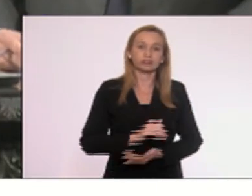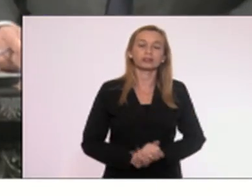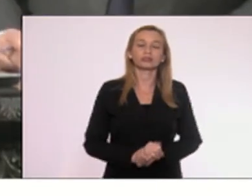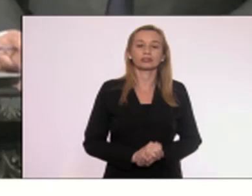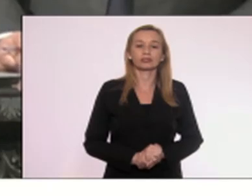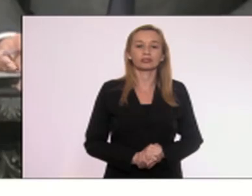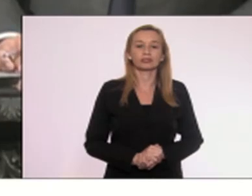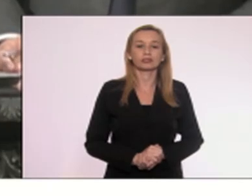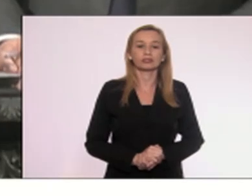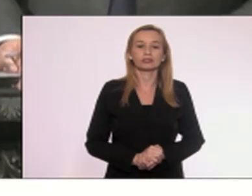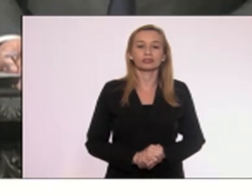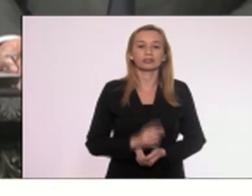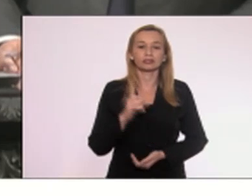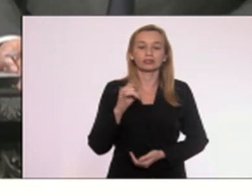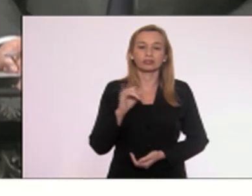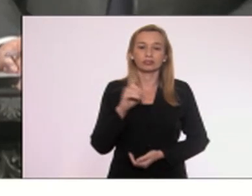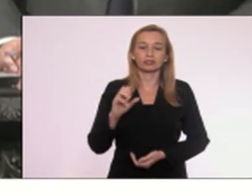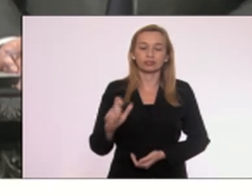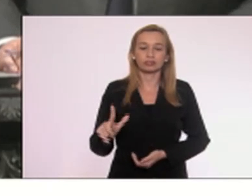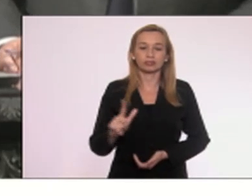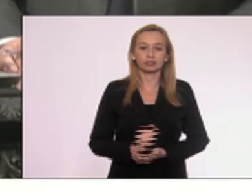Librelon.